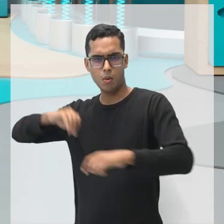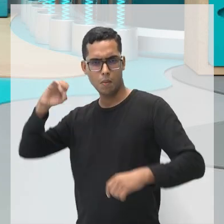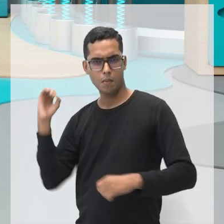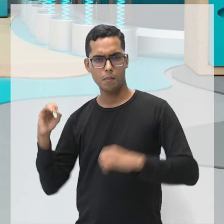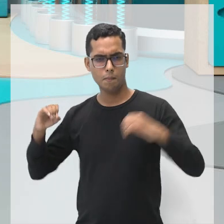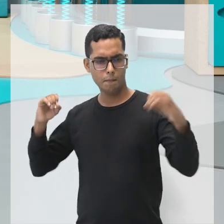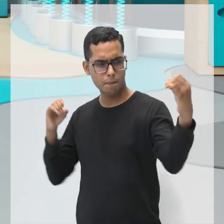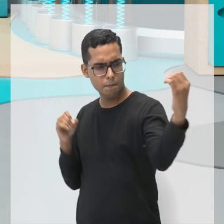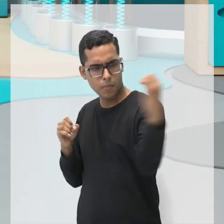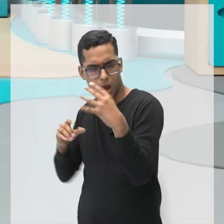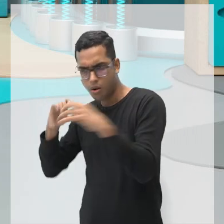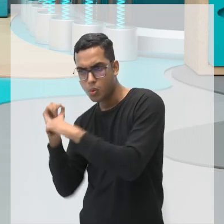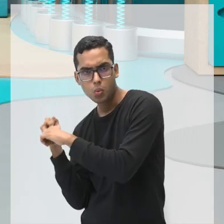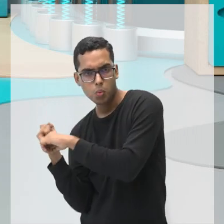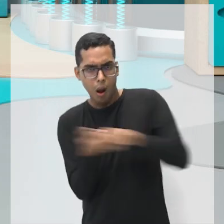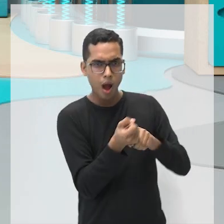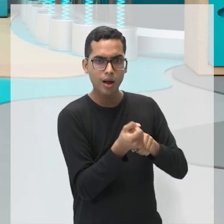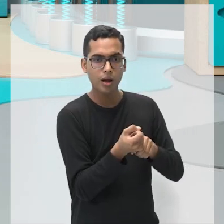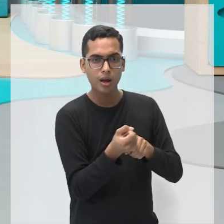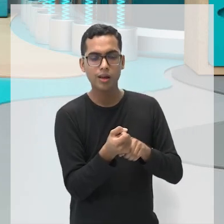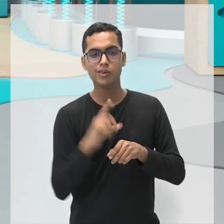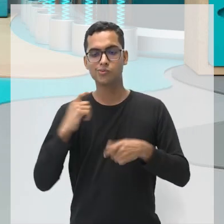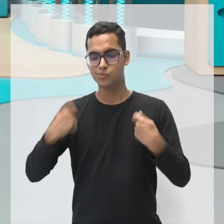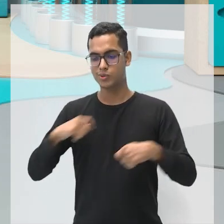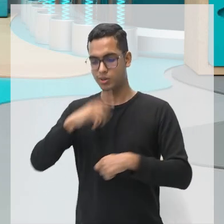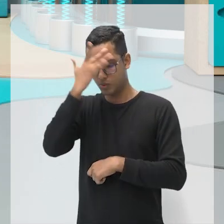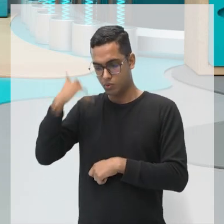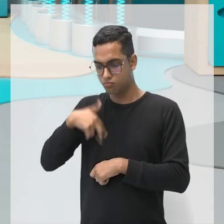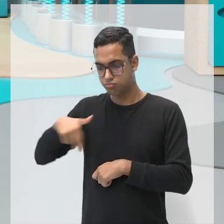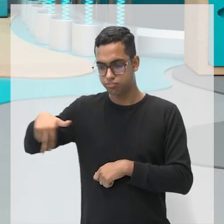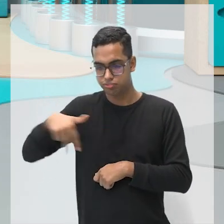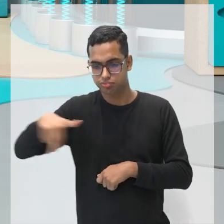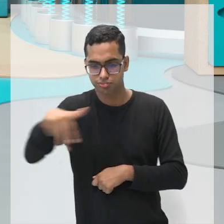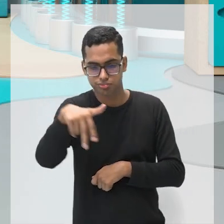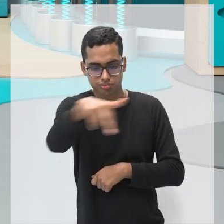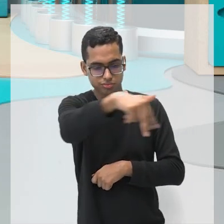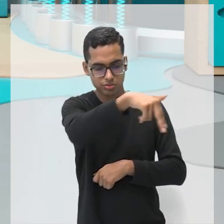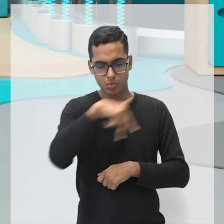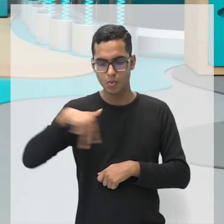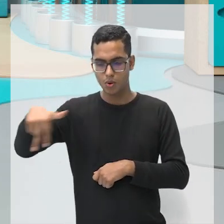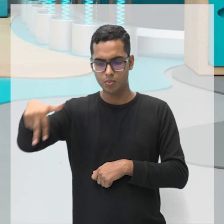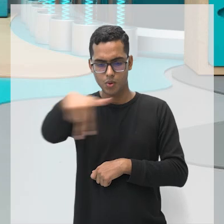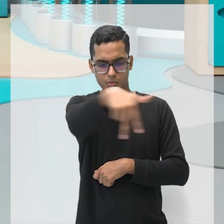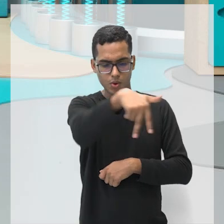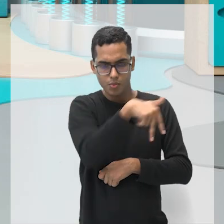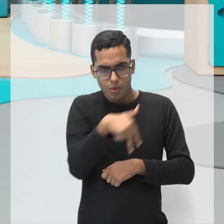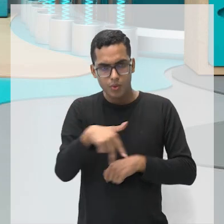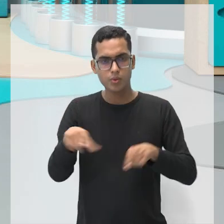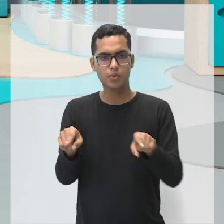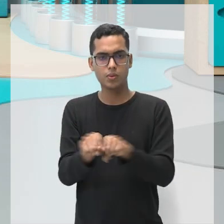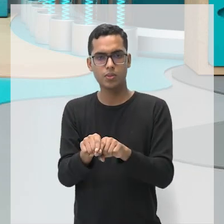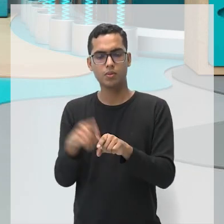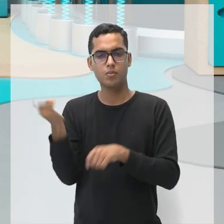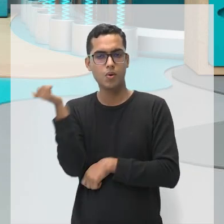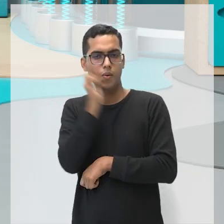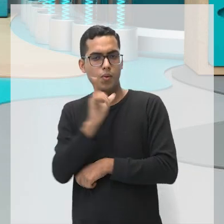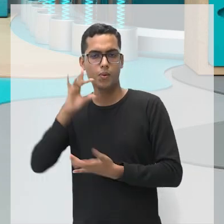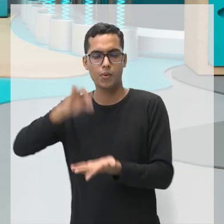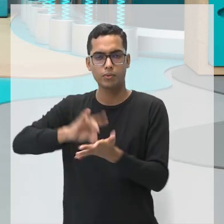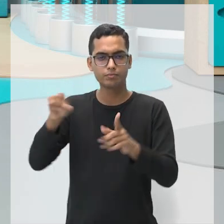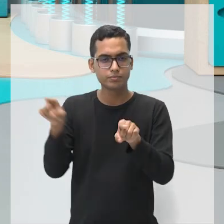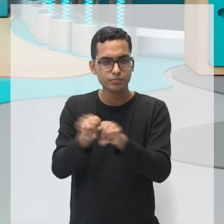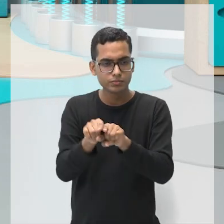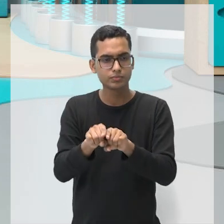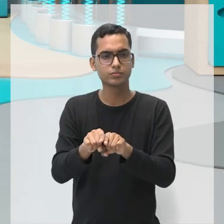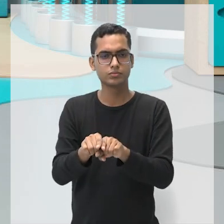das mais variadas bases. Já no tacobol, depois de rebater, ele deve correr ali entre uma base e outra, enquanto a sua dupla